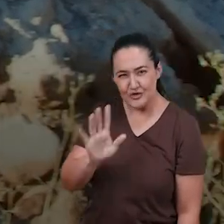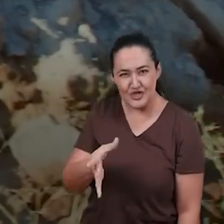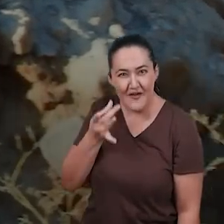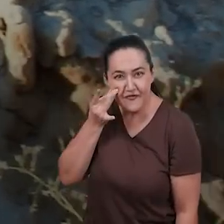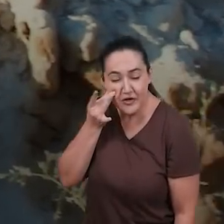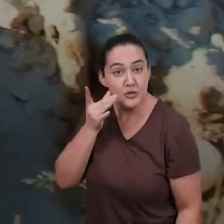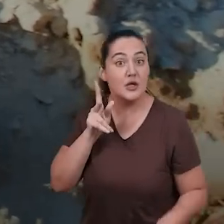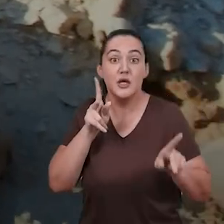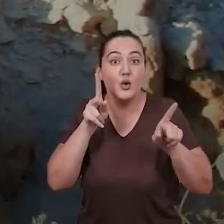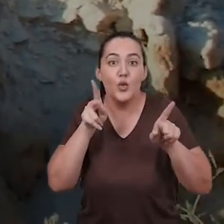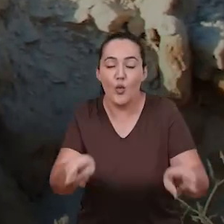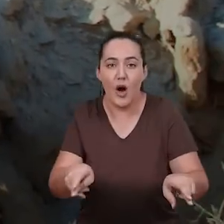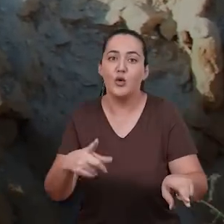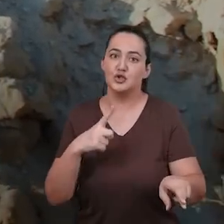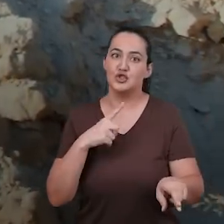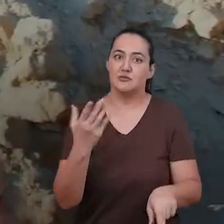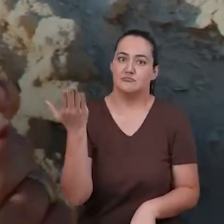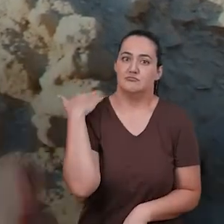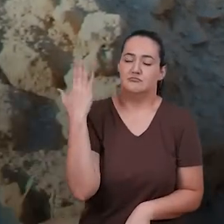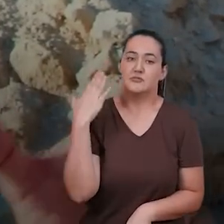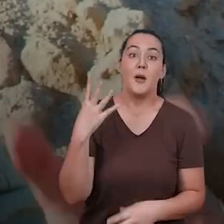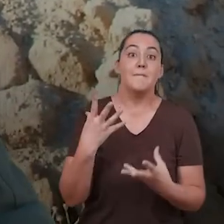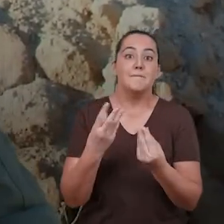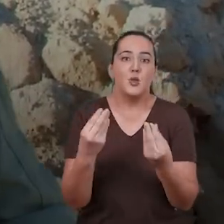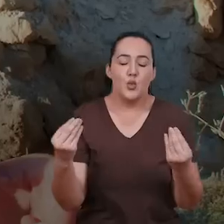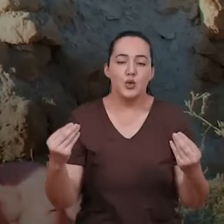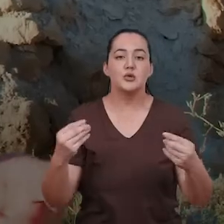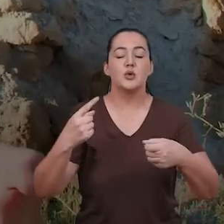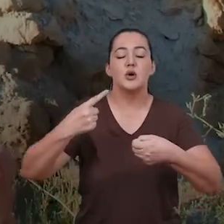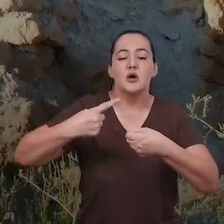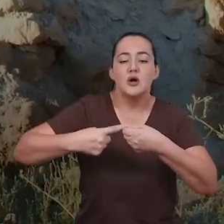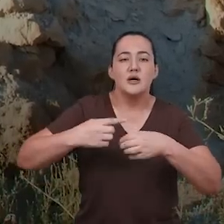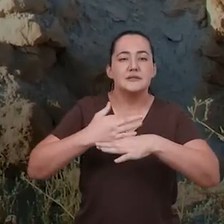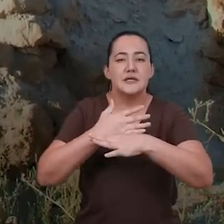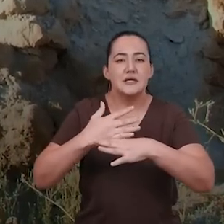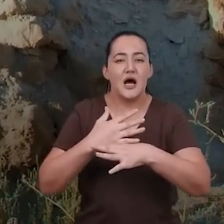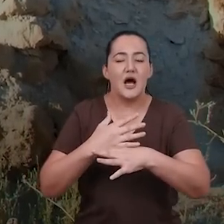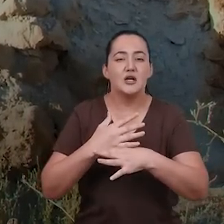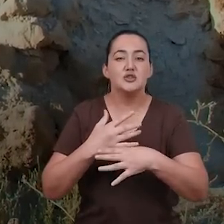uma verdadeira cidade existiu por muito tempo. E quem eram